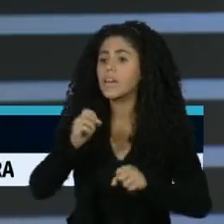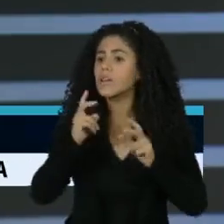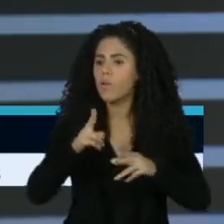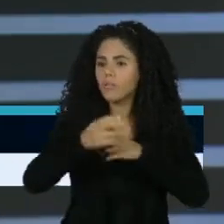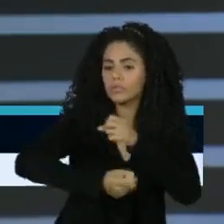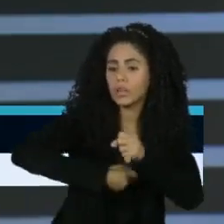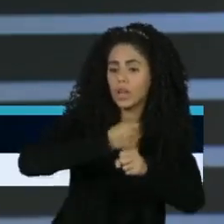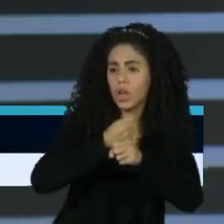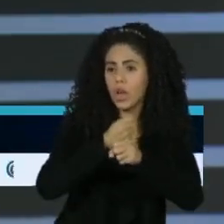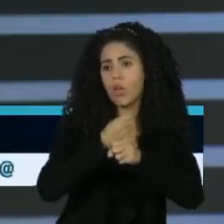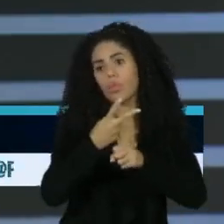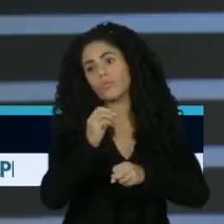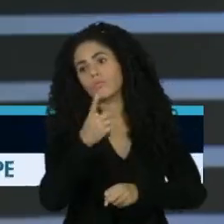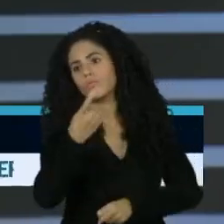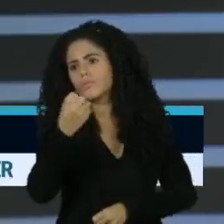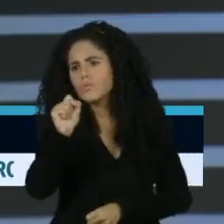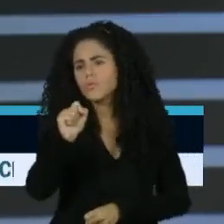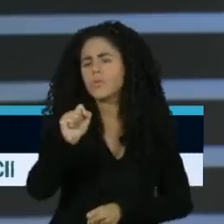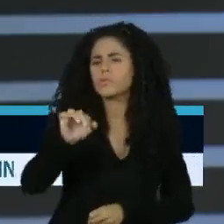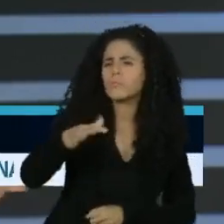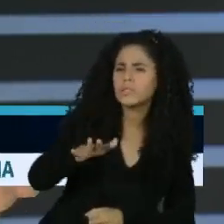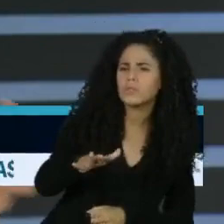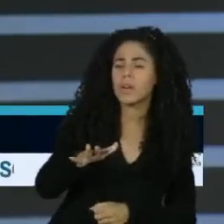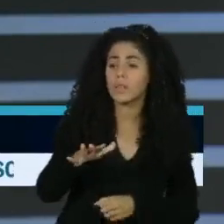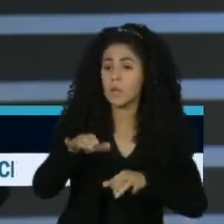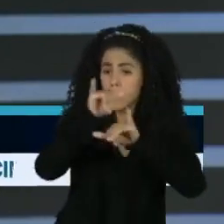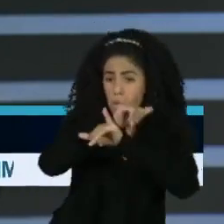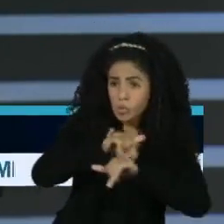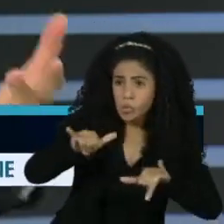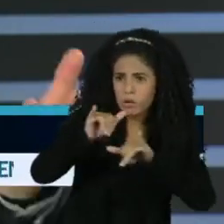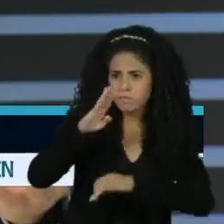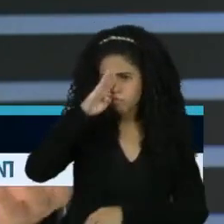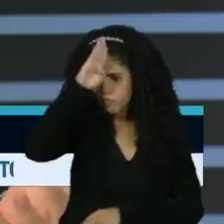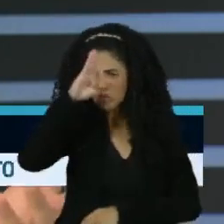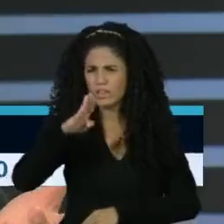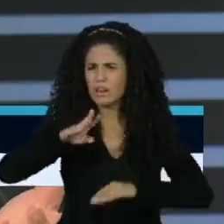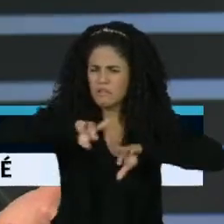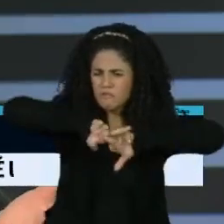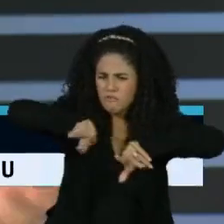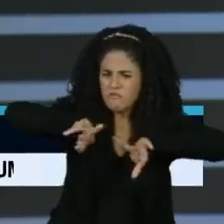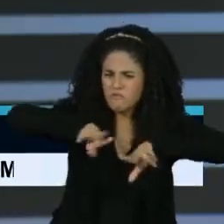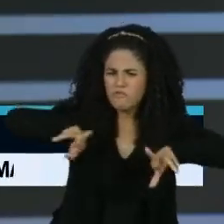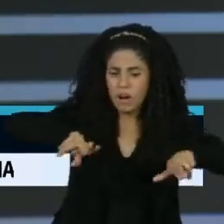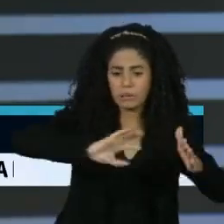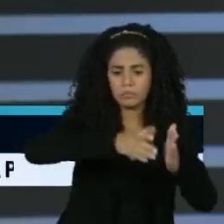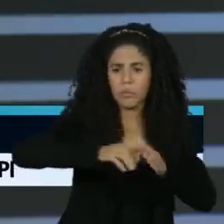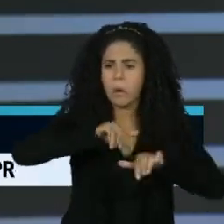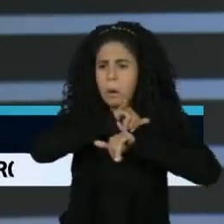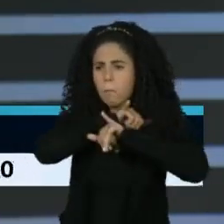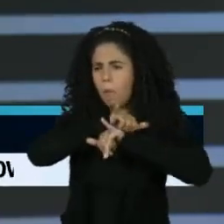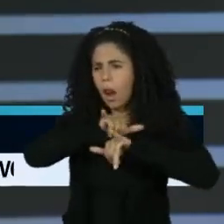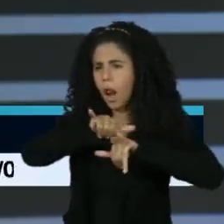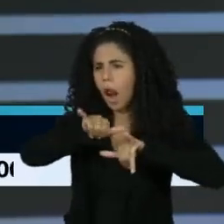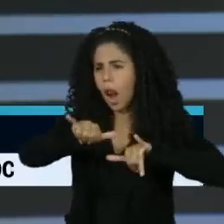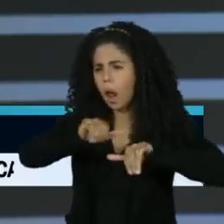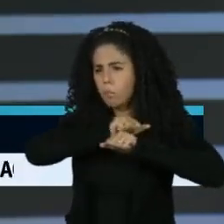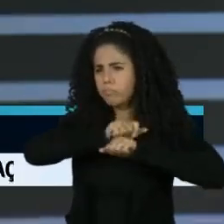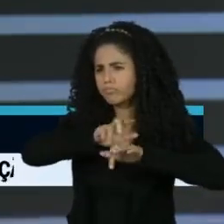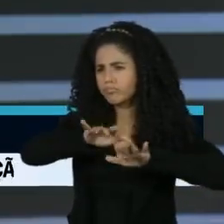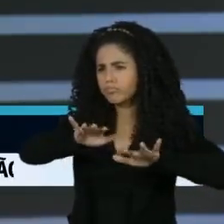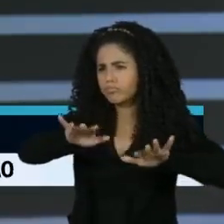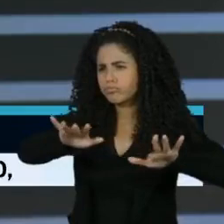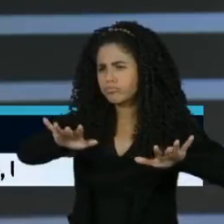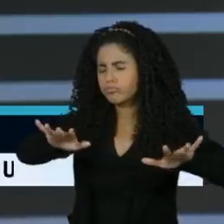2018 quando não só a candidatura de bolsonaro como outras fizeram disparos em massa né então eu tenho que iria